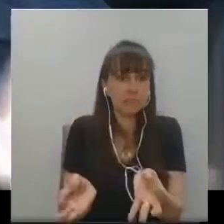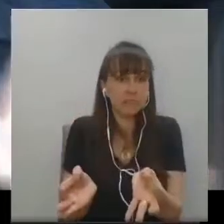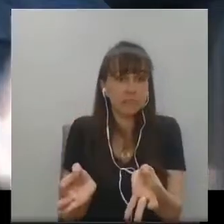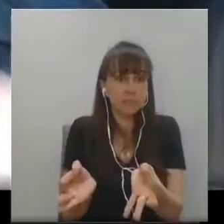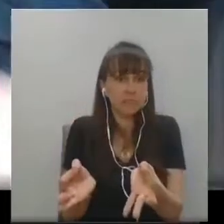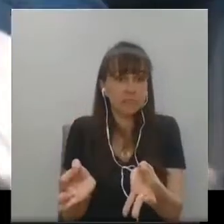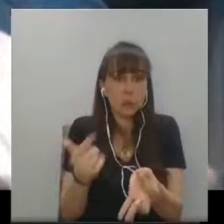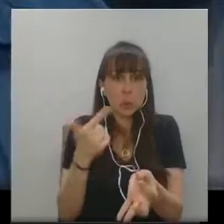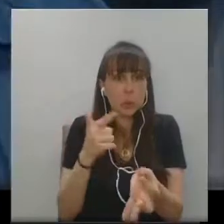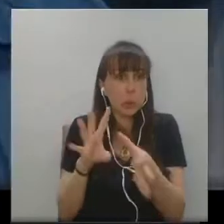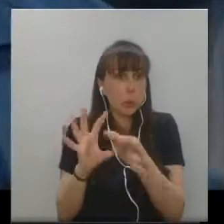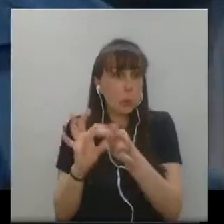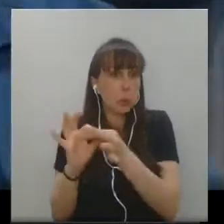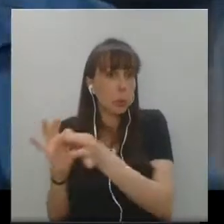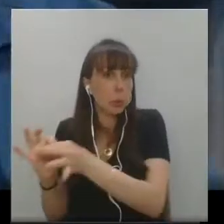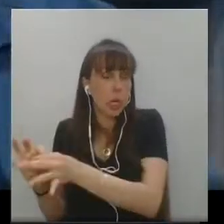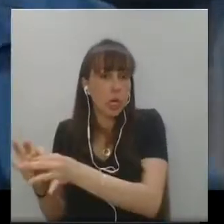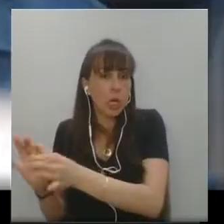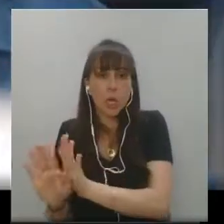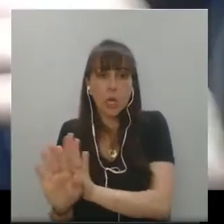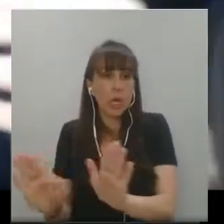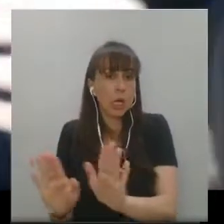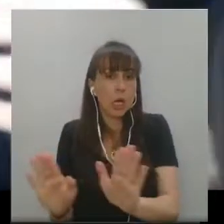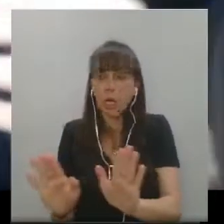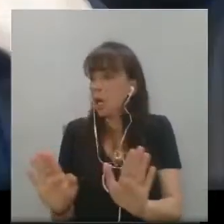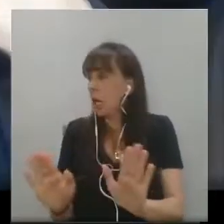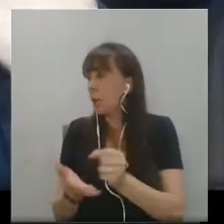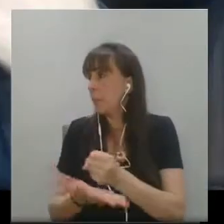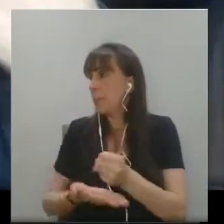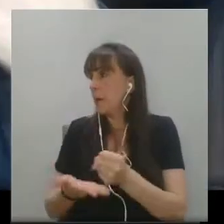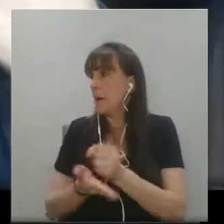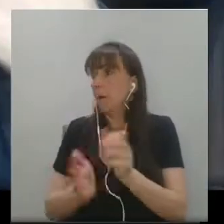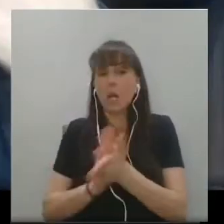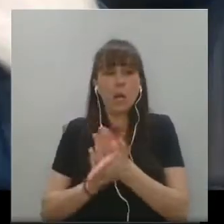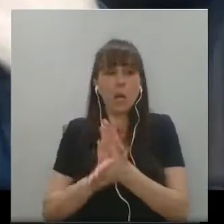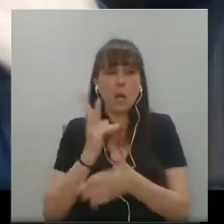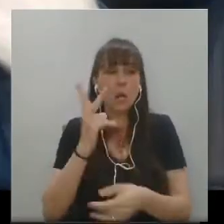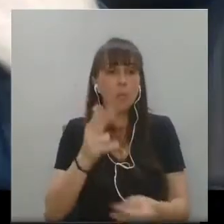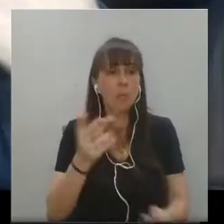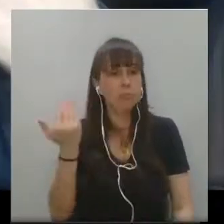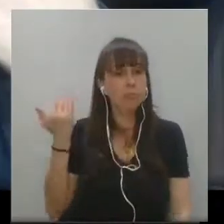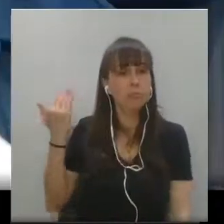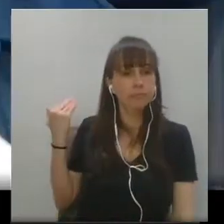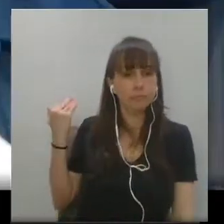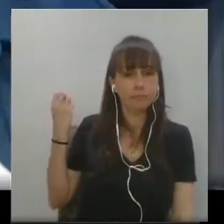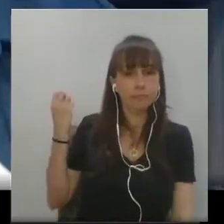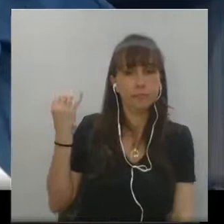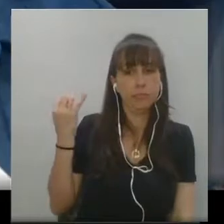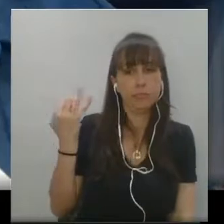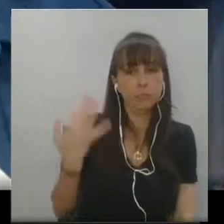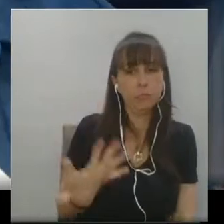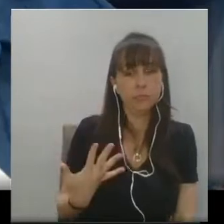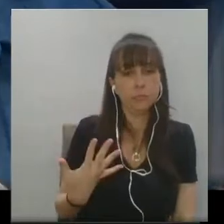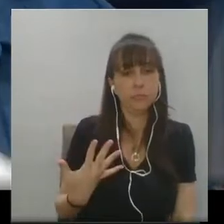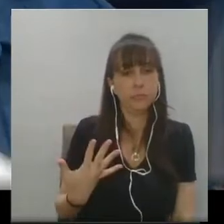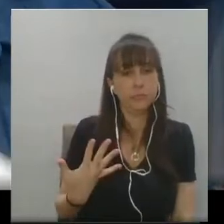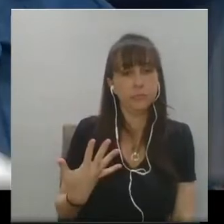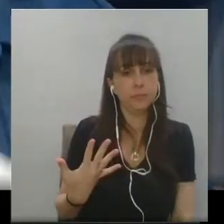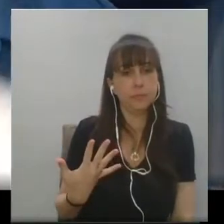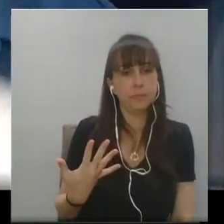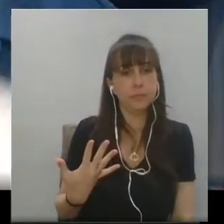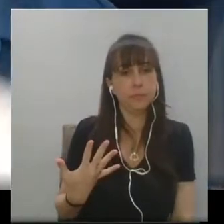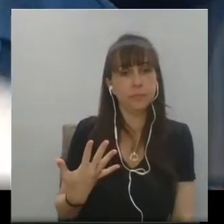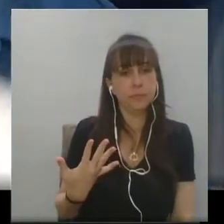essa contextualização inicial, como eu diria os antigos da retórica antiga, né, o